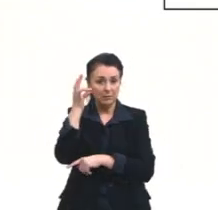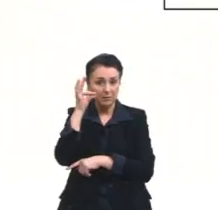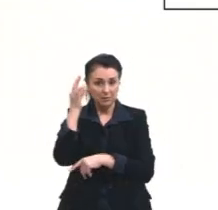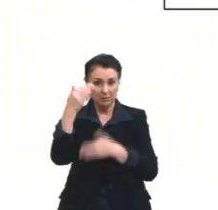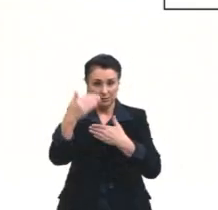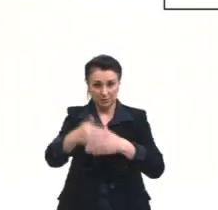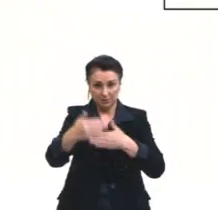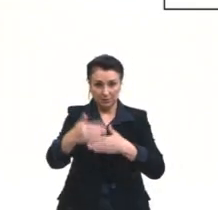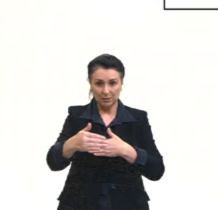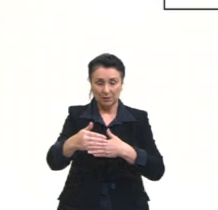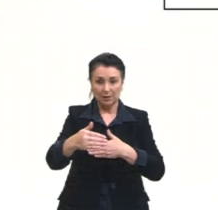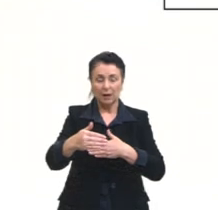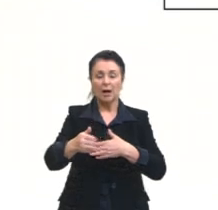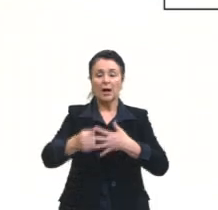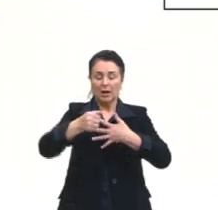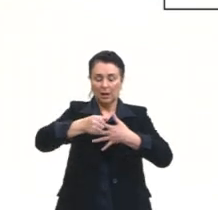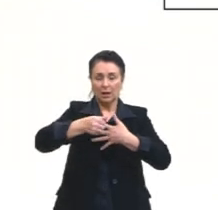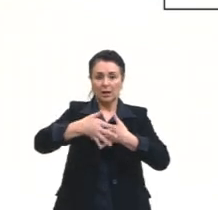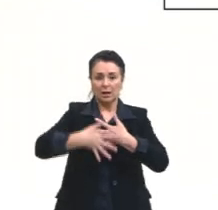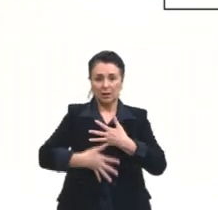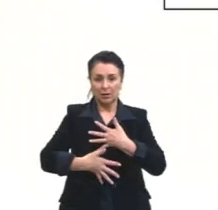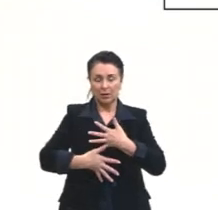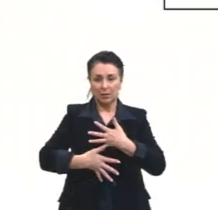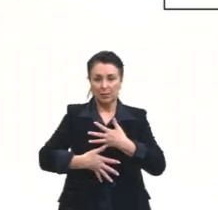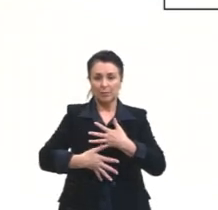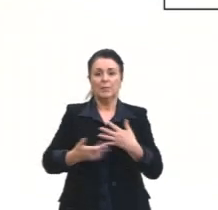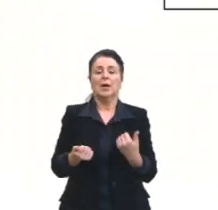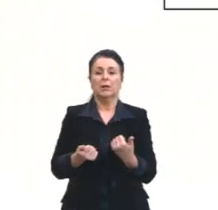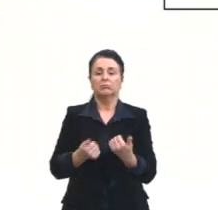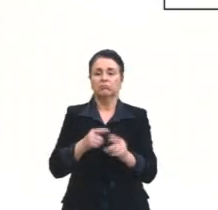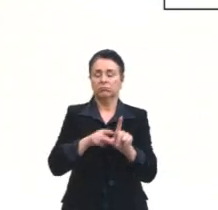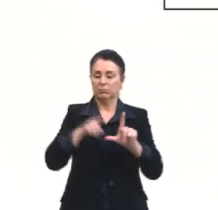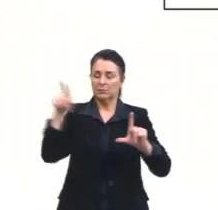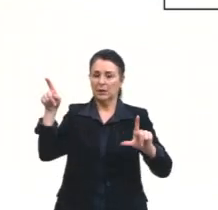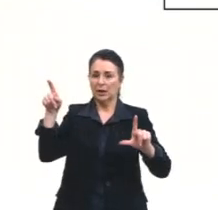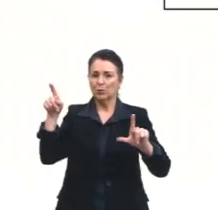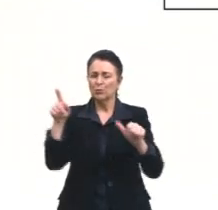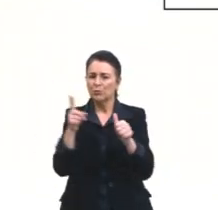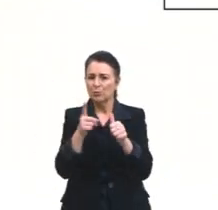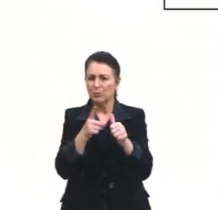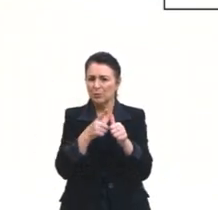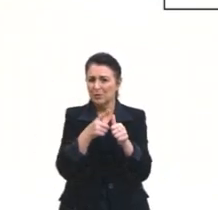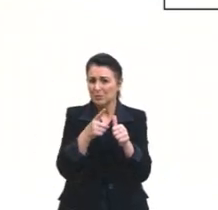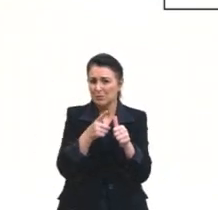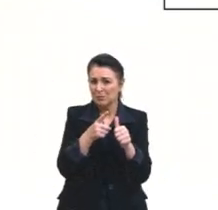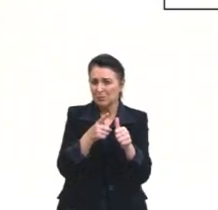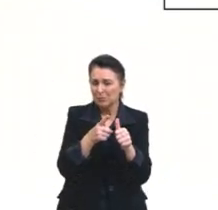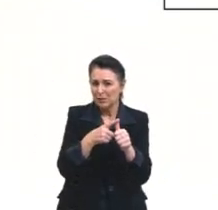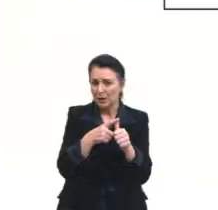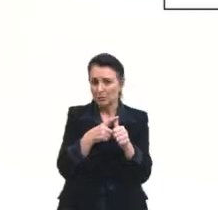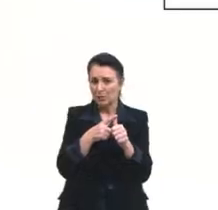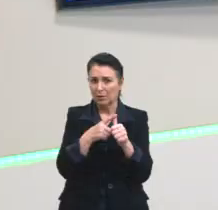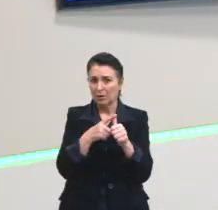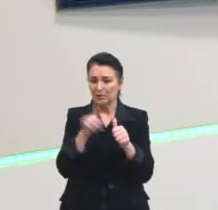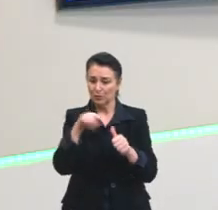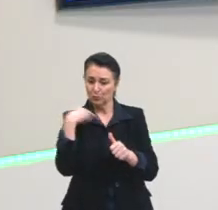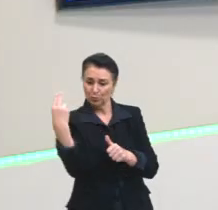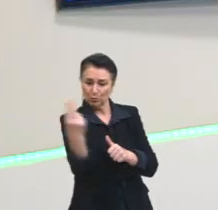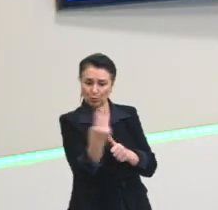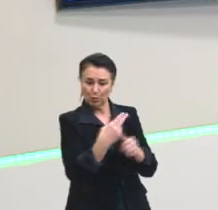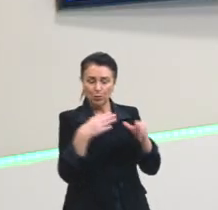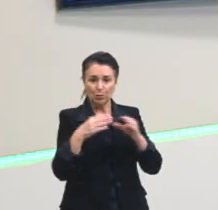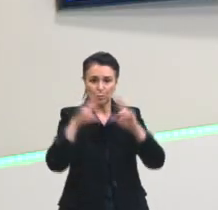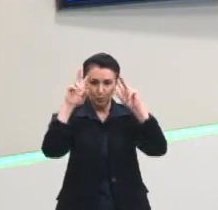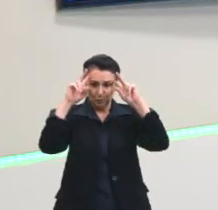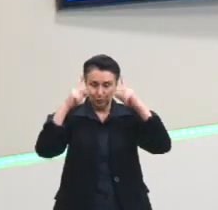a taxonomia evolutiva tradicional dos primatas antropóides coloca os humanos que